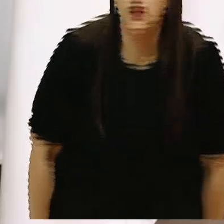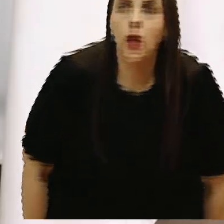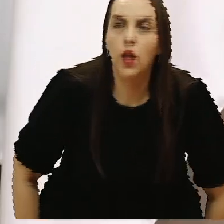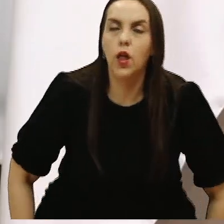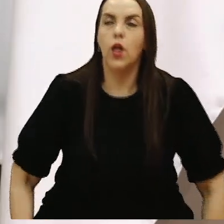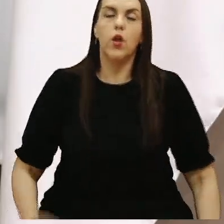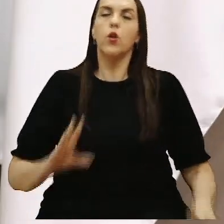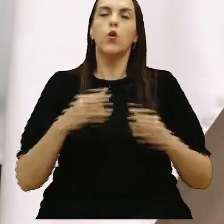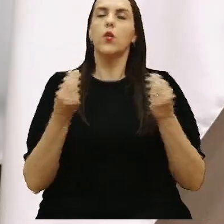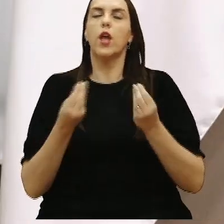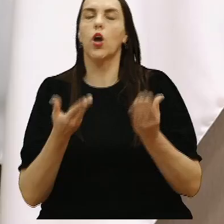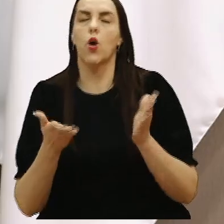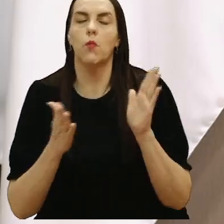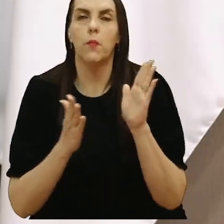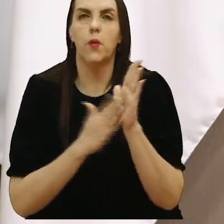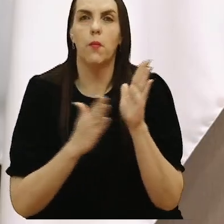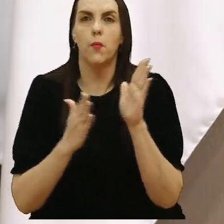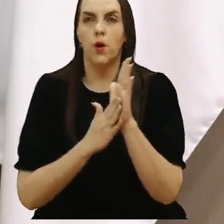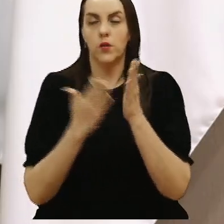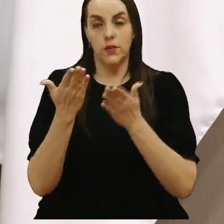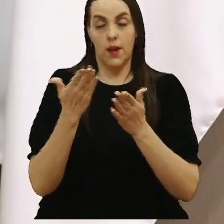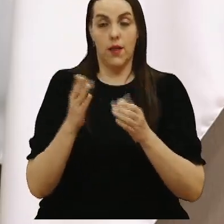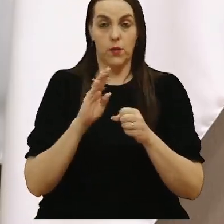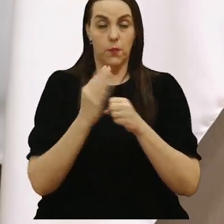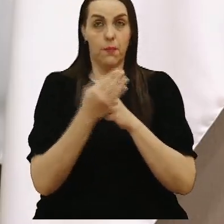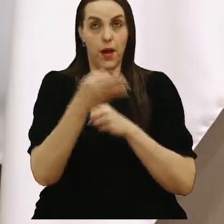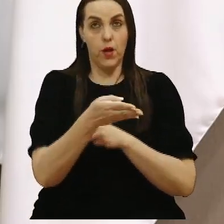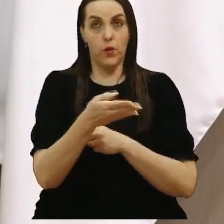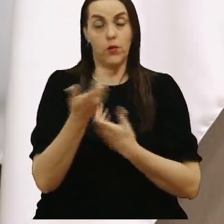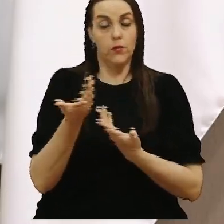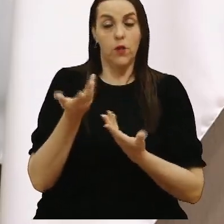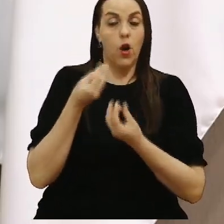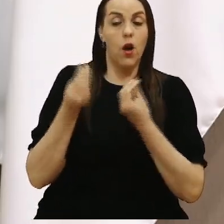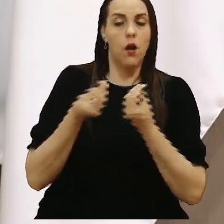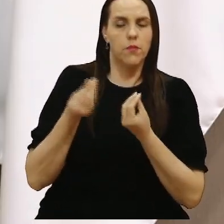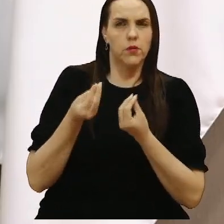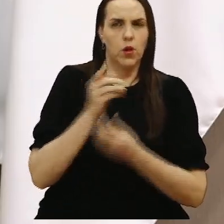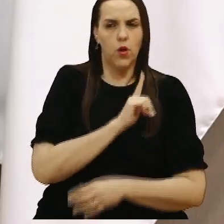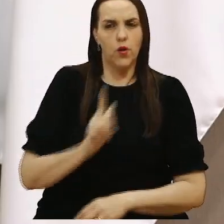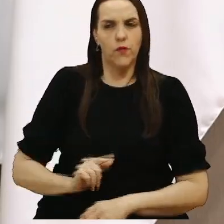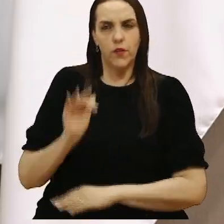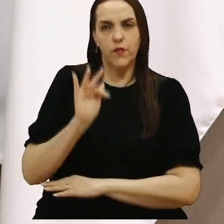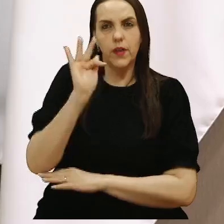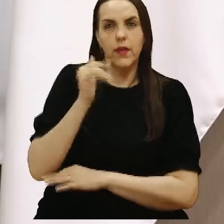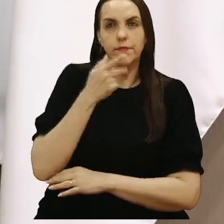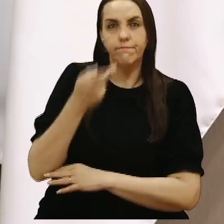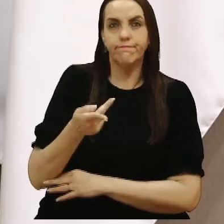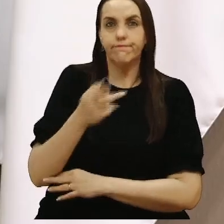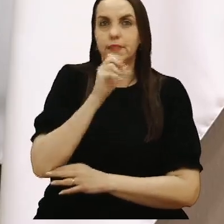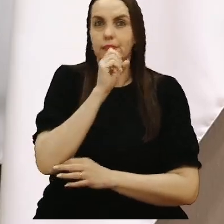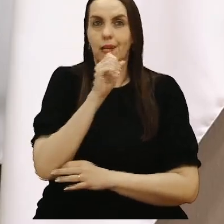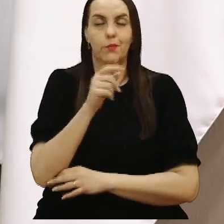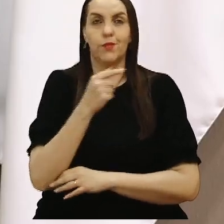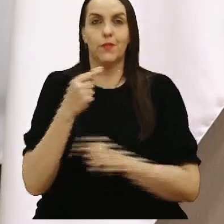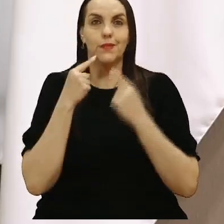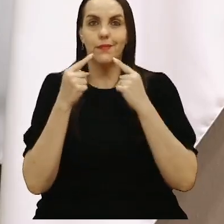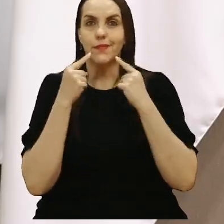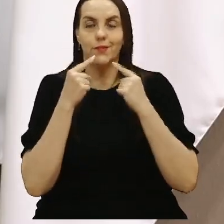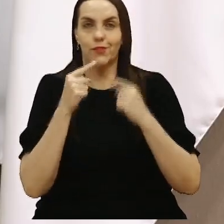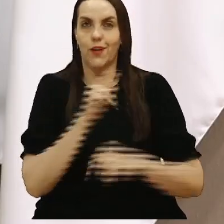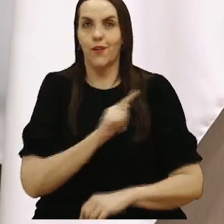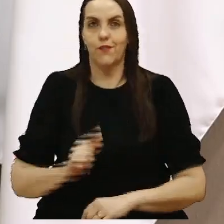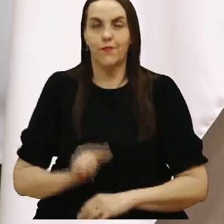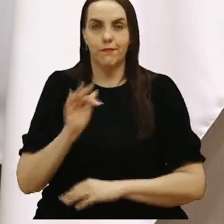Carmelo contando com o chapéu dos outros. Eles têm falado muito no governo federal e disse lá no sábado que não dá para criticar o governo federal por um